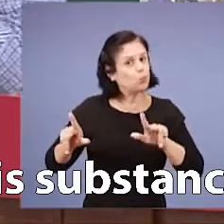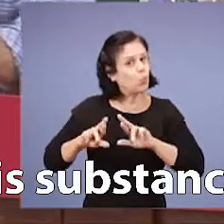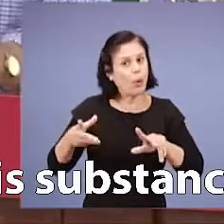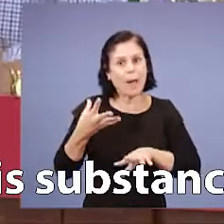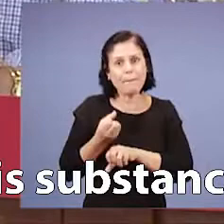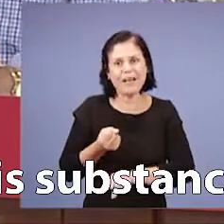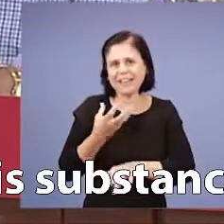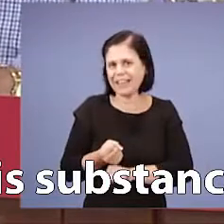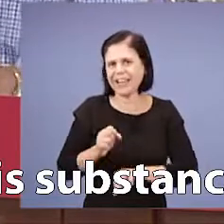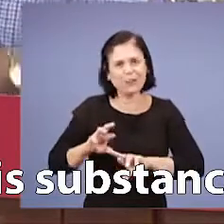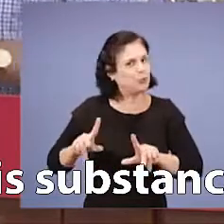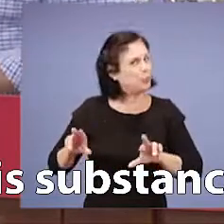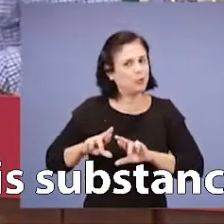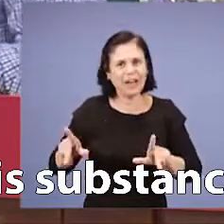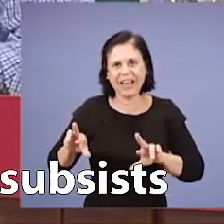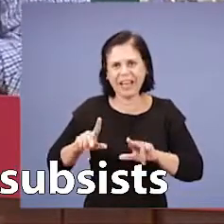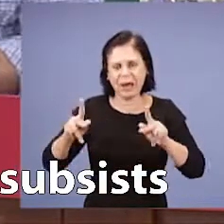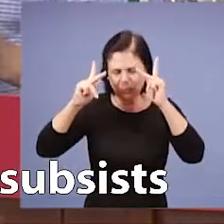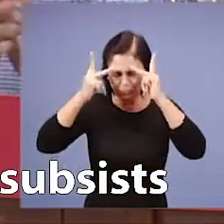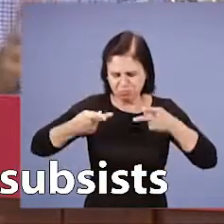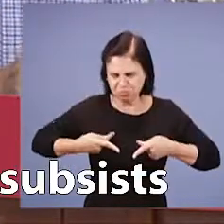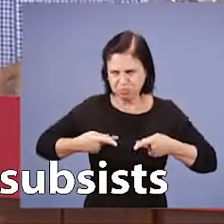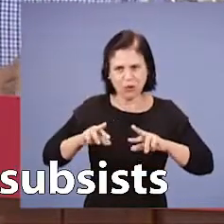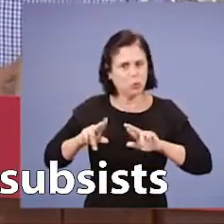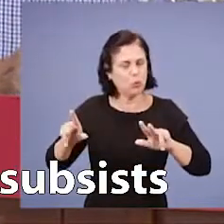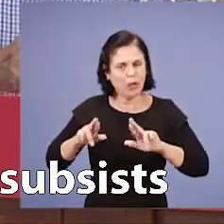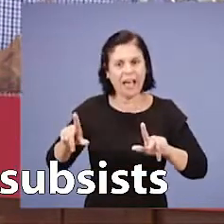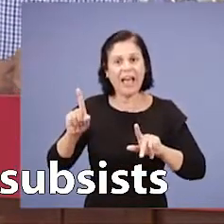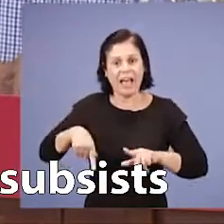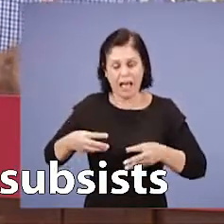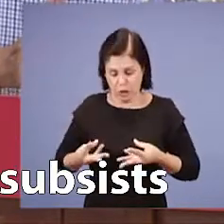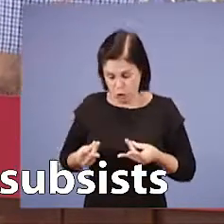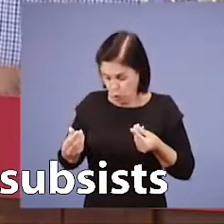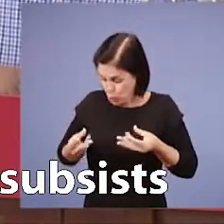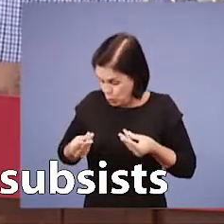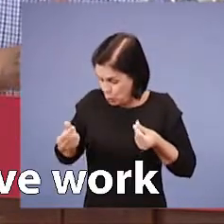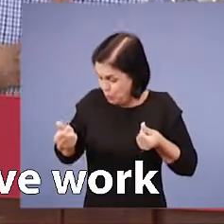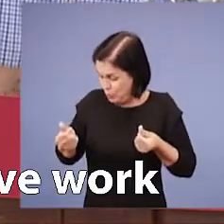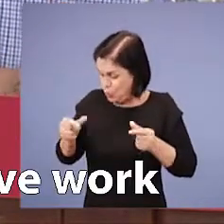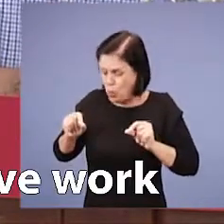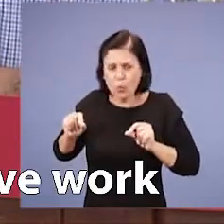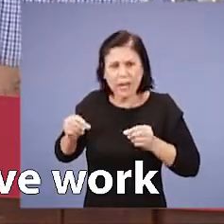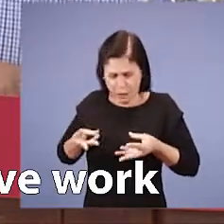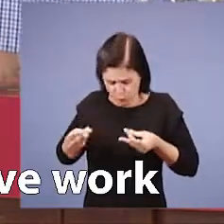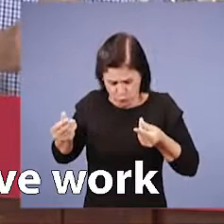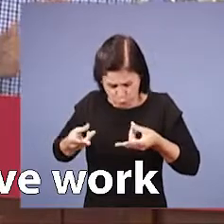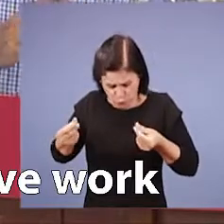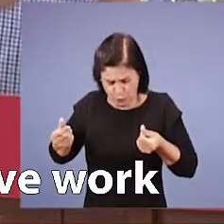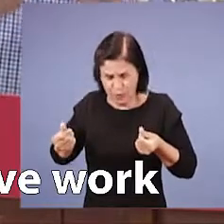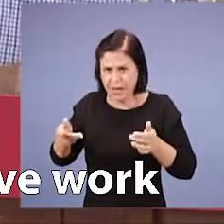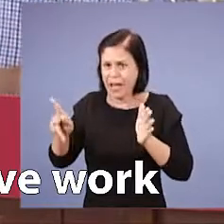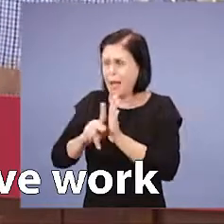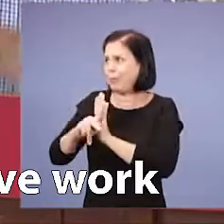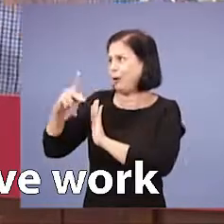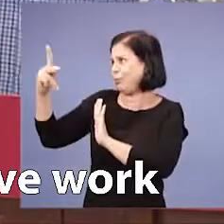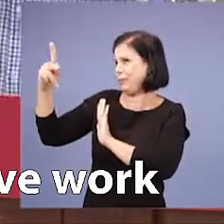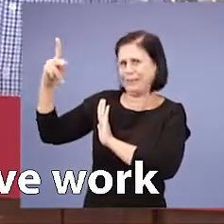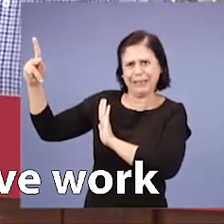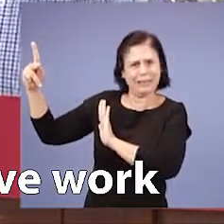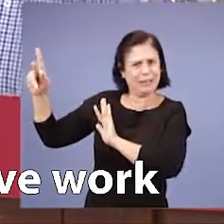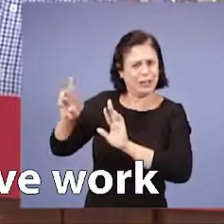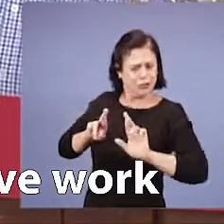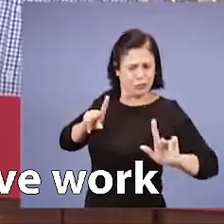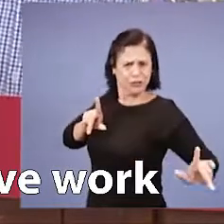verbo na matéria é substância substância o que é aquilo que subsiste independente do homem